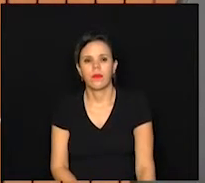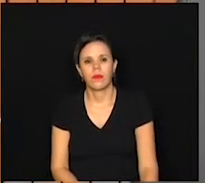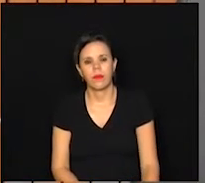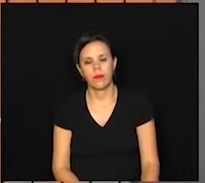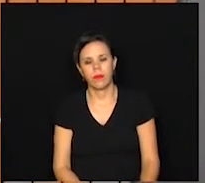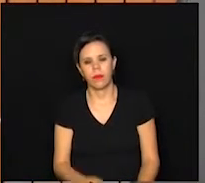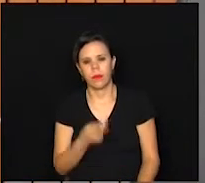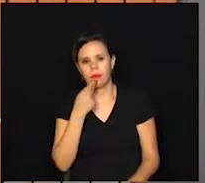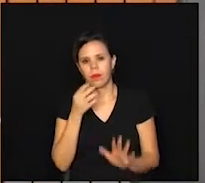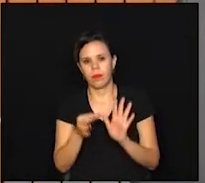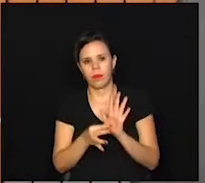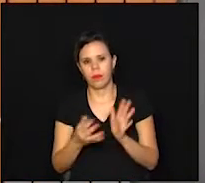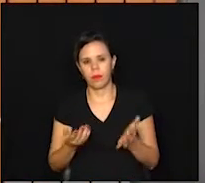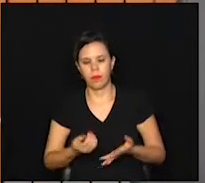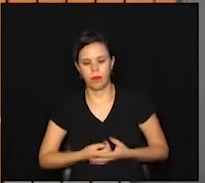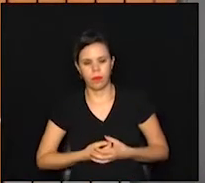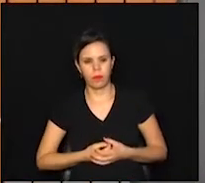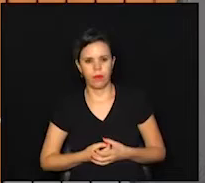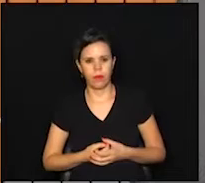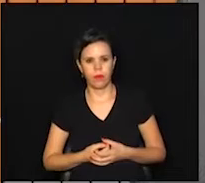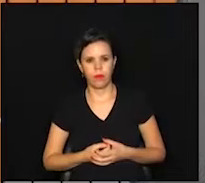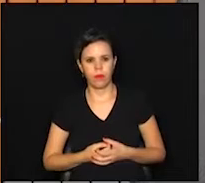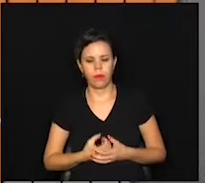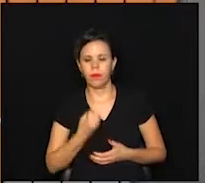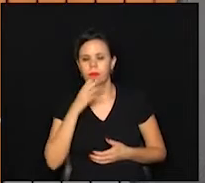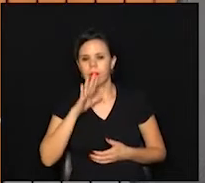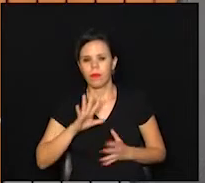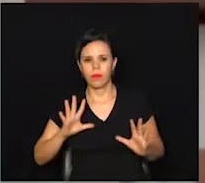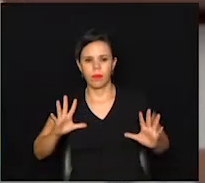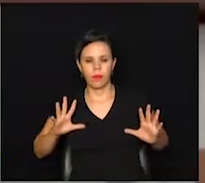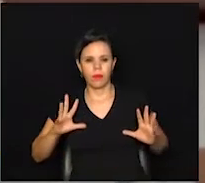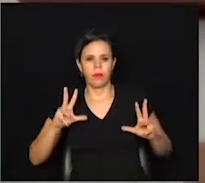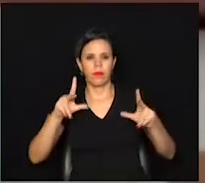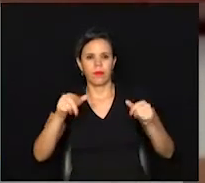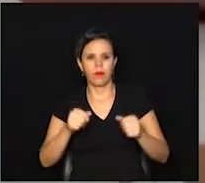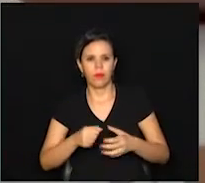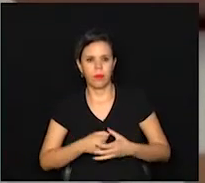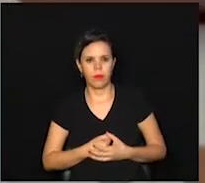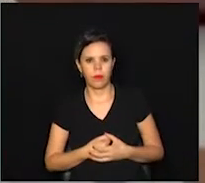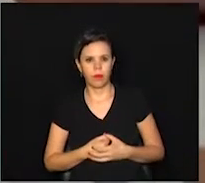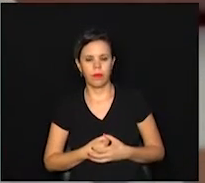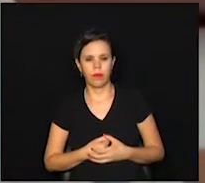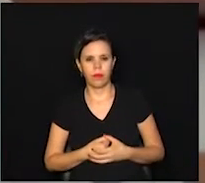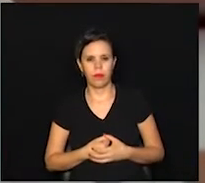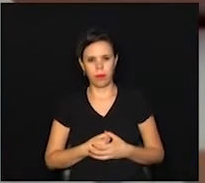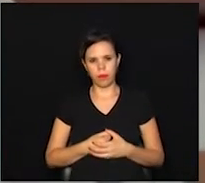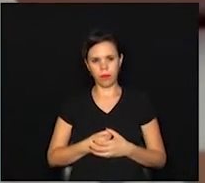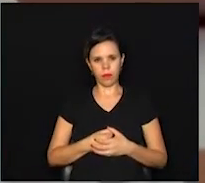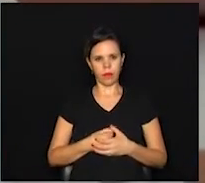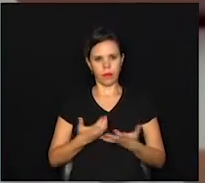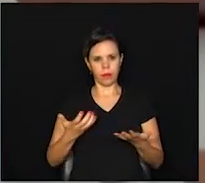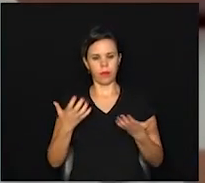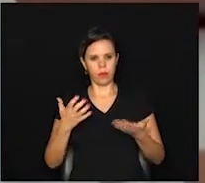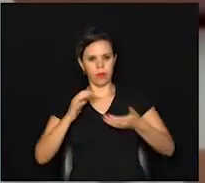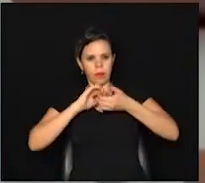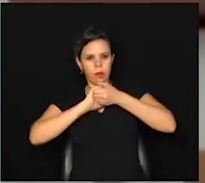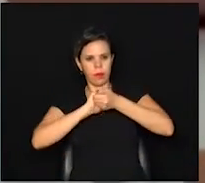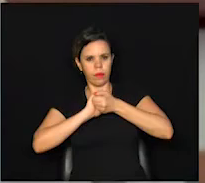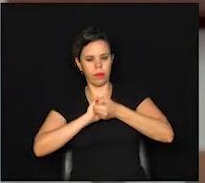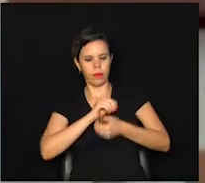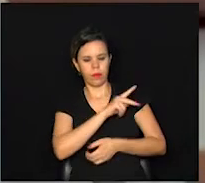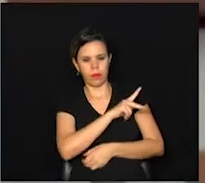contribuição. Bom, gente, boa tarde a todas, a todos. Queria cumprimentar a nossa